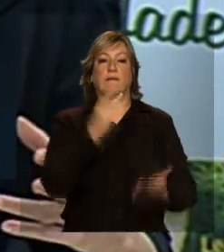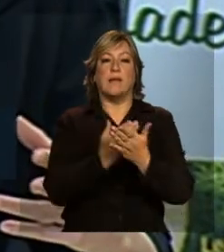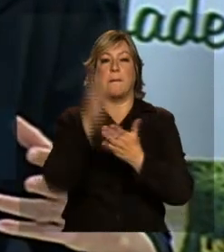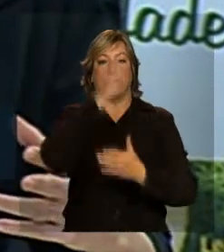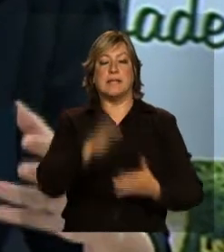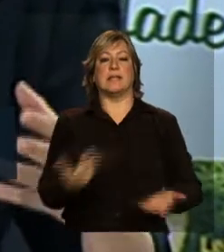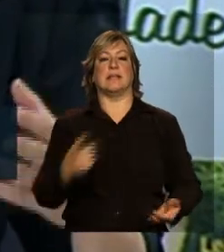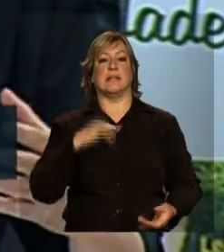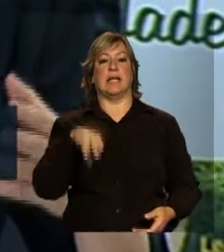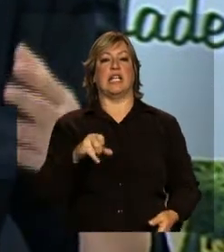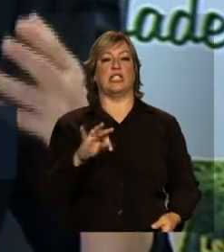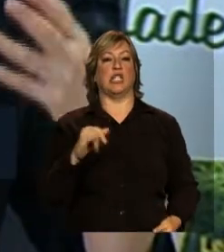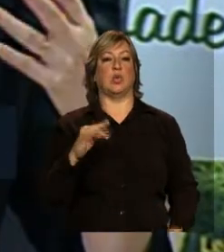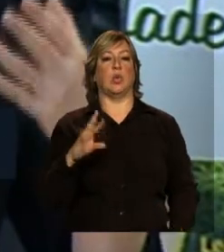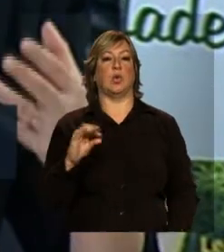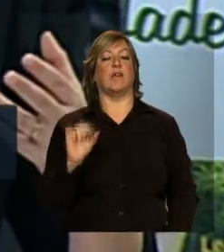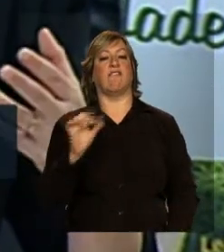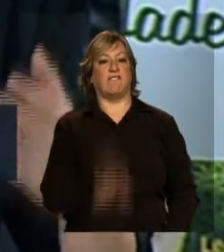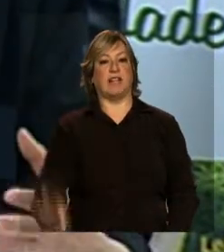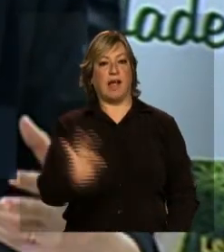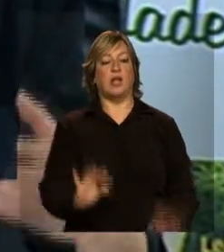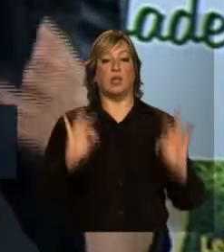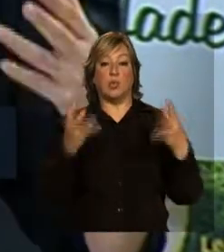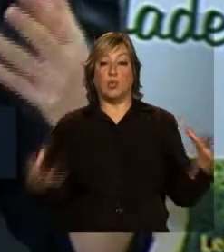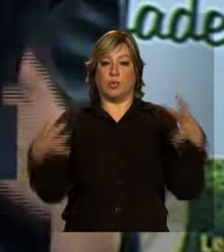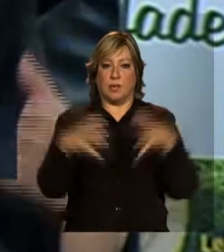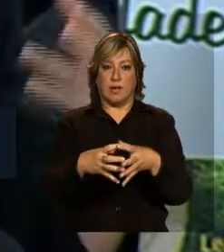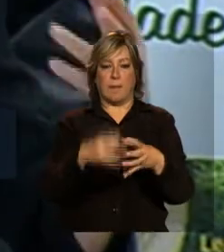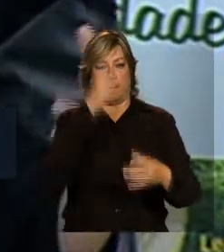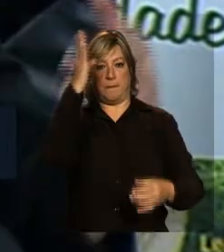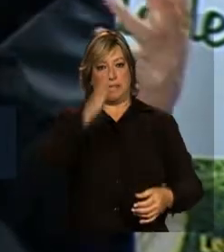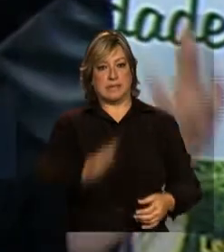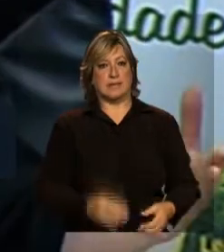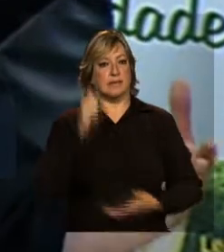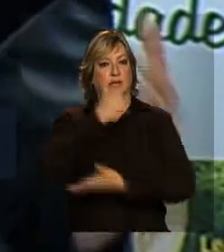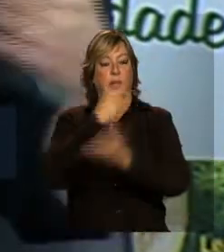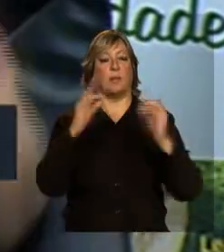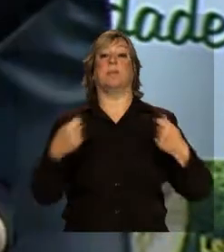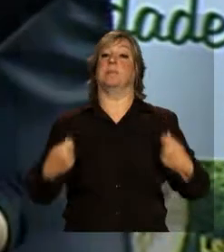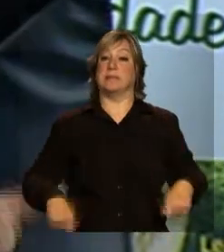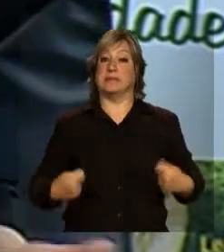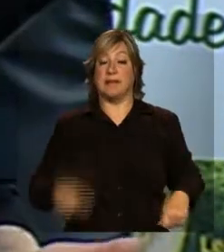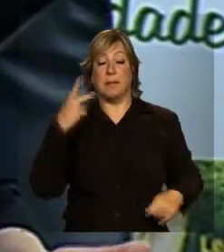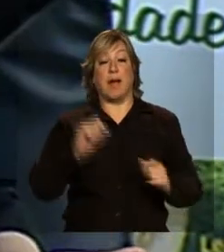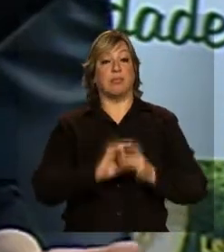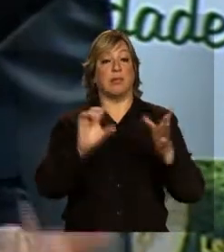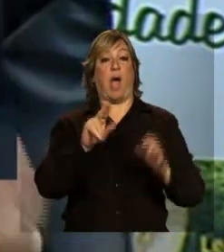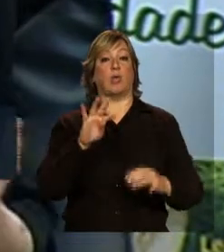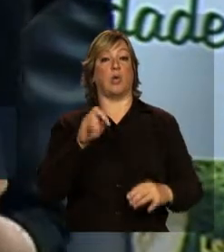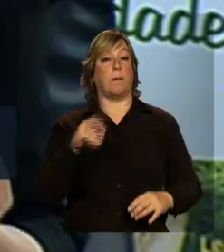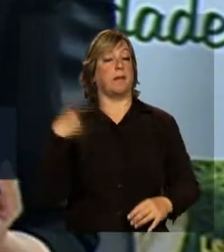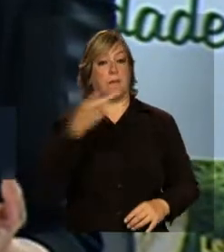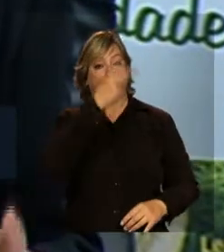fazendo pesquisas daquilo que, em tecnologia assistiva, os brasileiros e brasileiras precisam para a autonomia das pessoas.